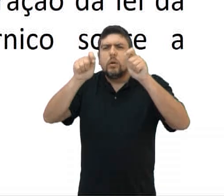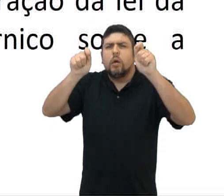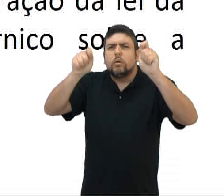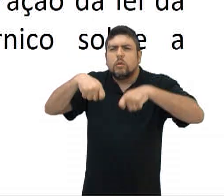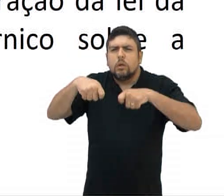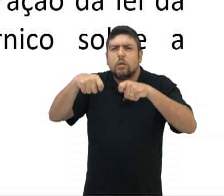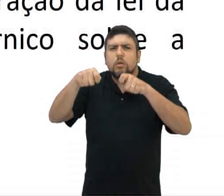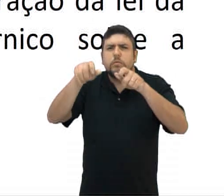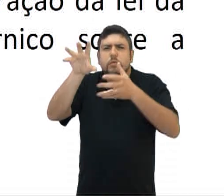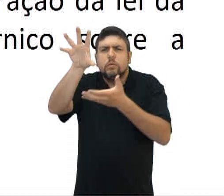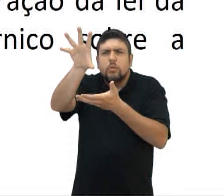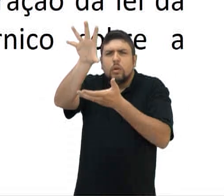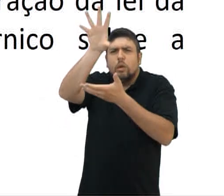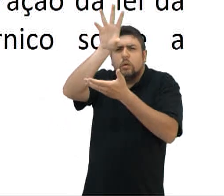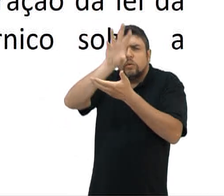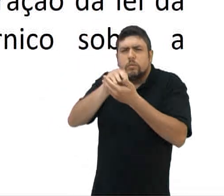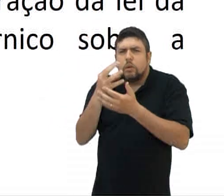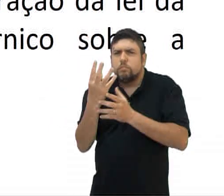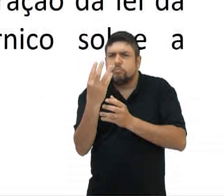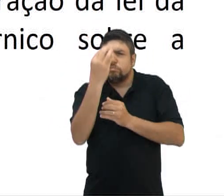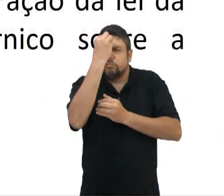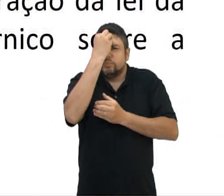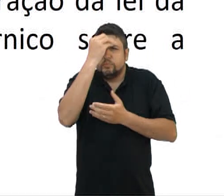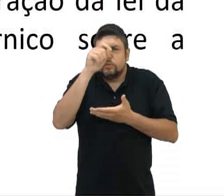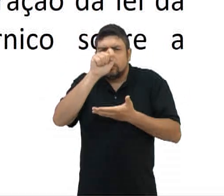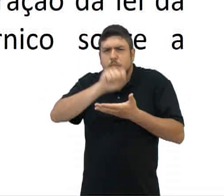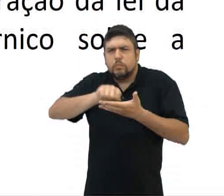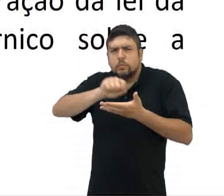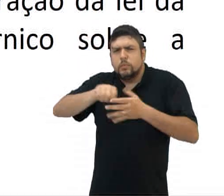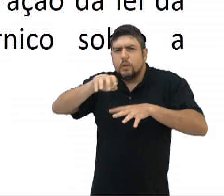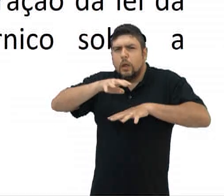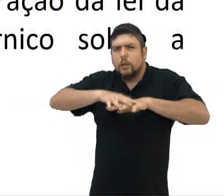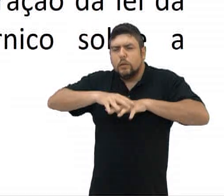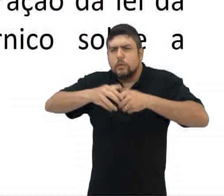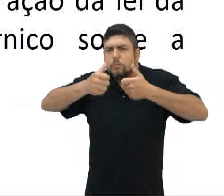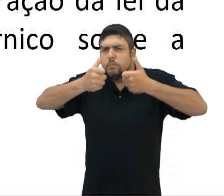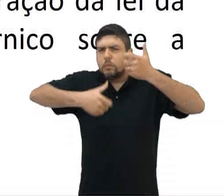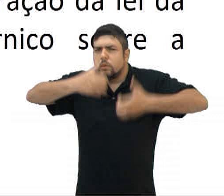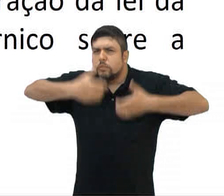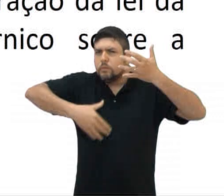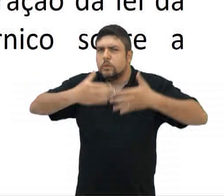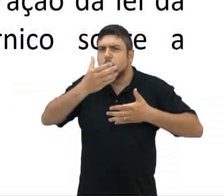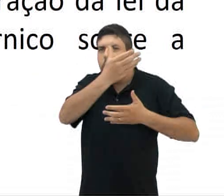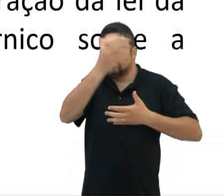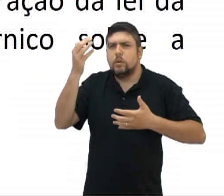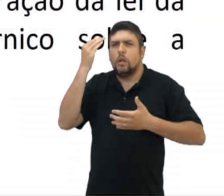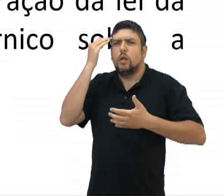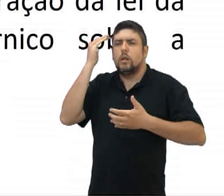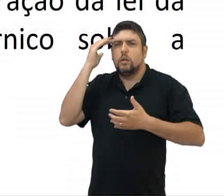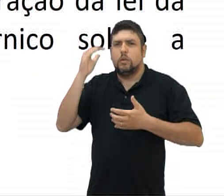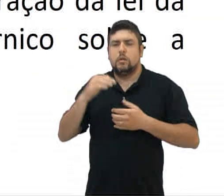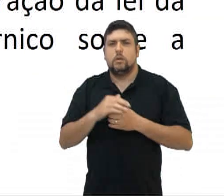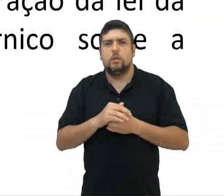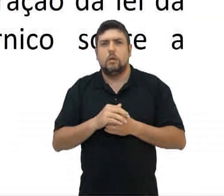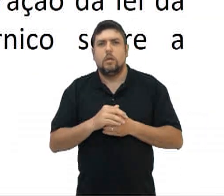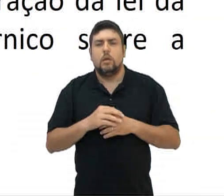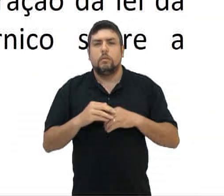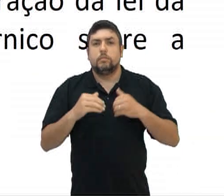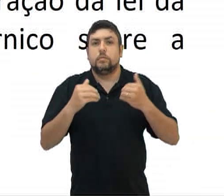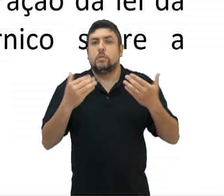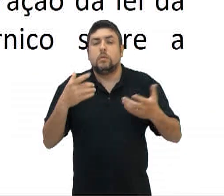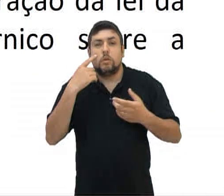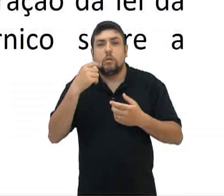algo radical à época. O papel de Galileu na sistematização dessa concepção revolucionária foi decisivo. Foi um dos primeiros